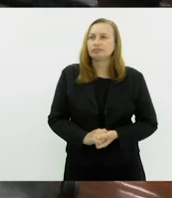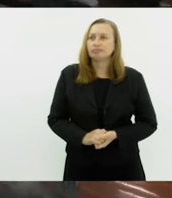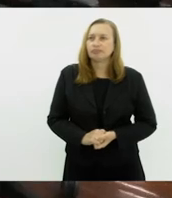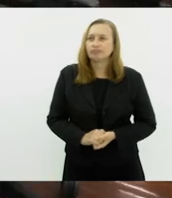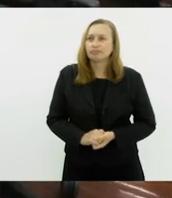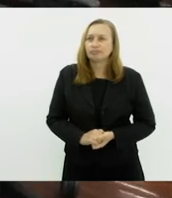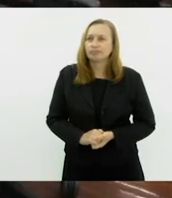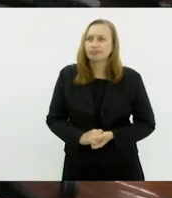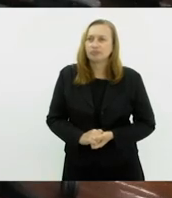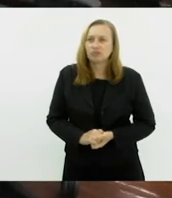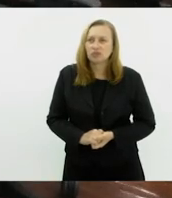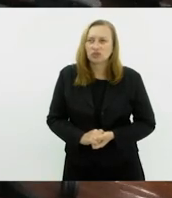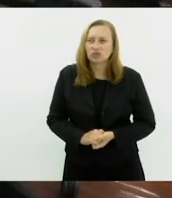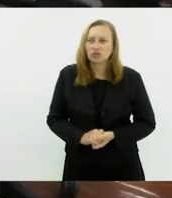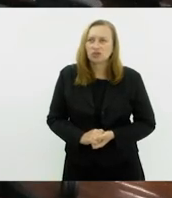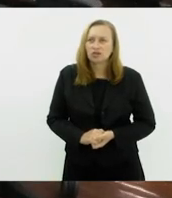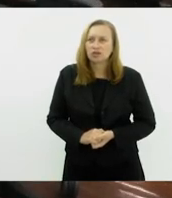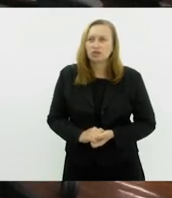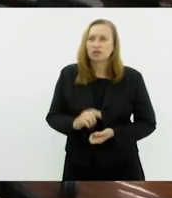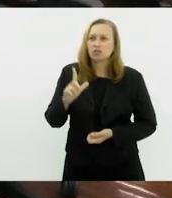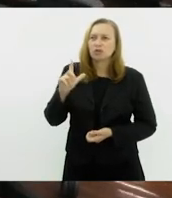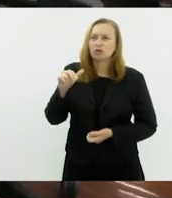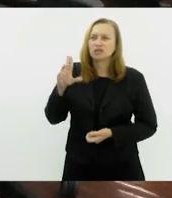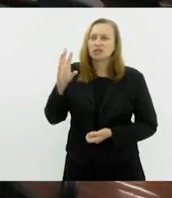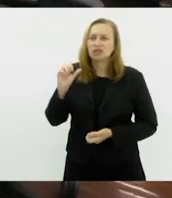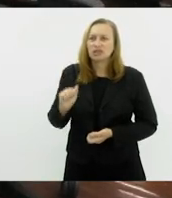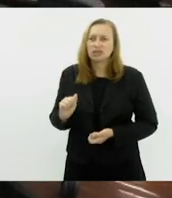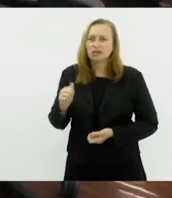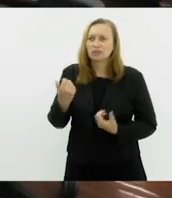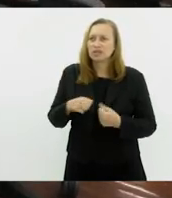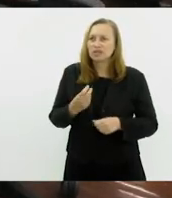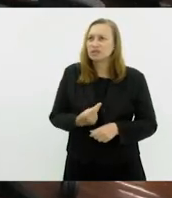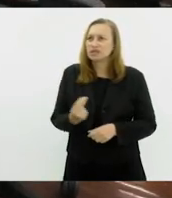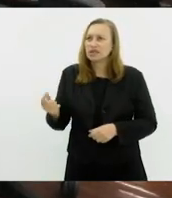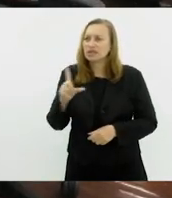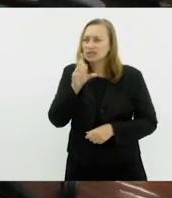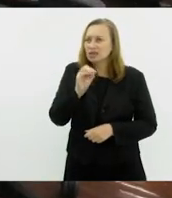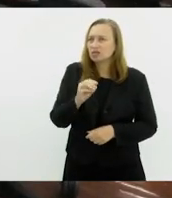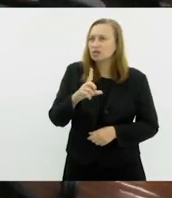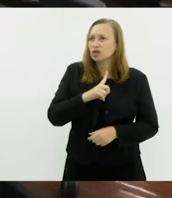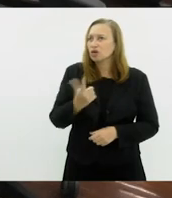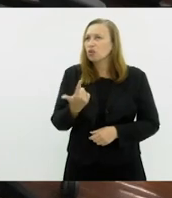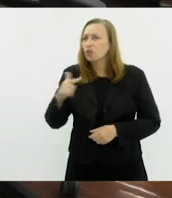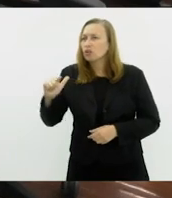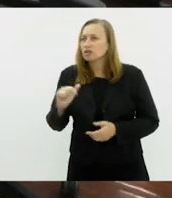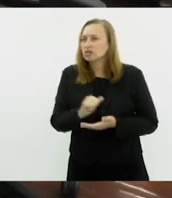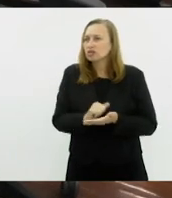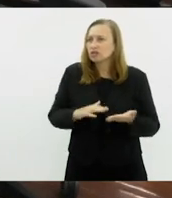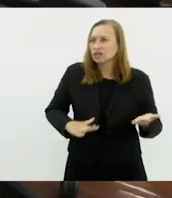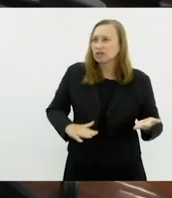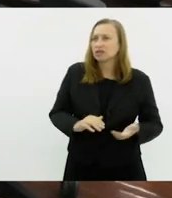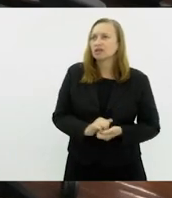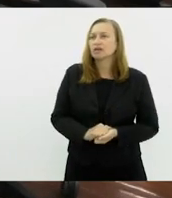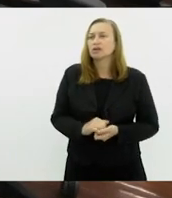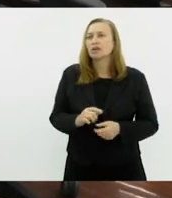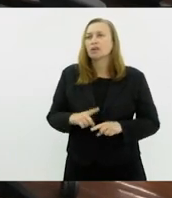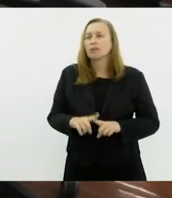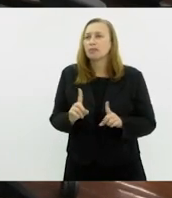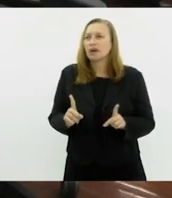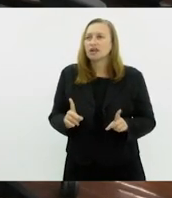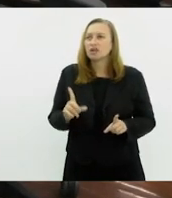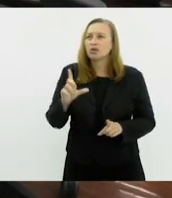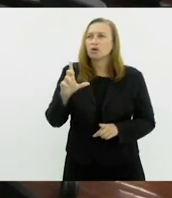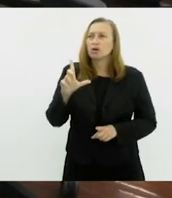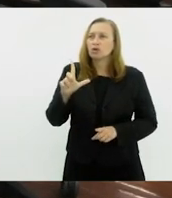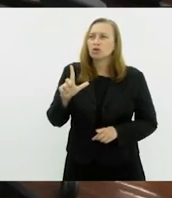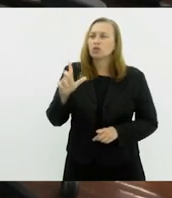boate já disse que tem que sair mais cedo ela tem outra outra atividade Mas ô ô Luciana